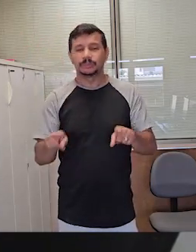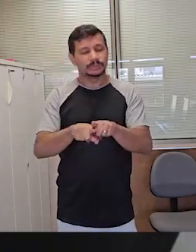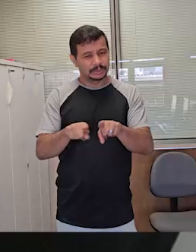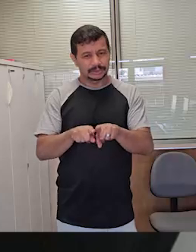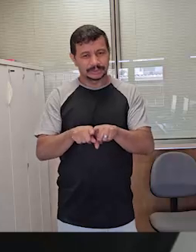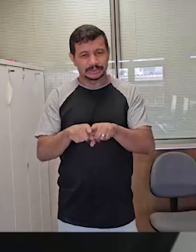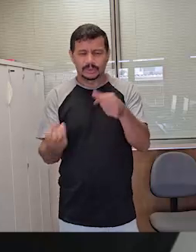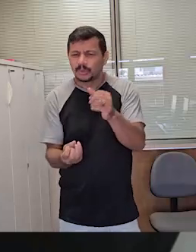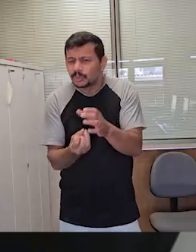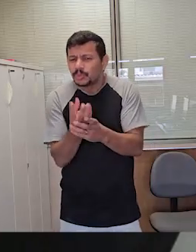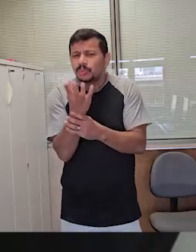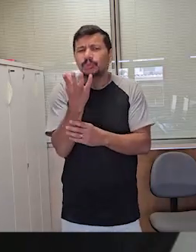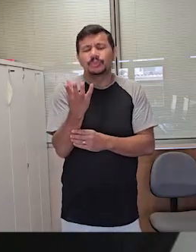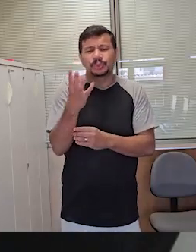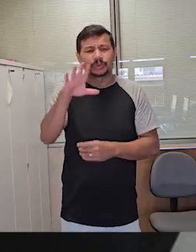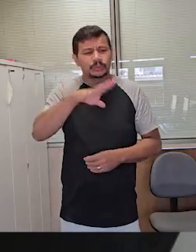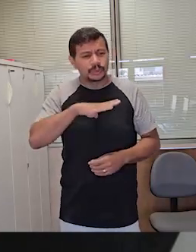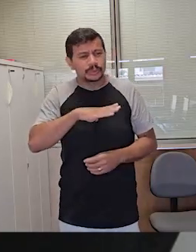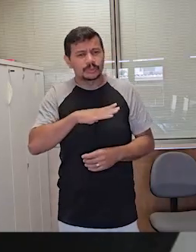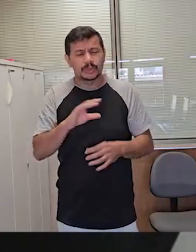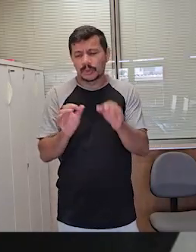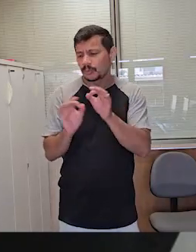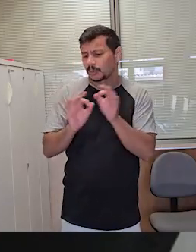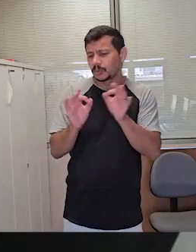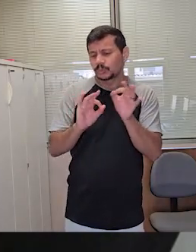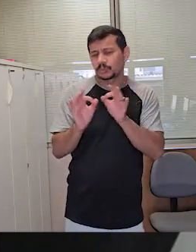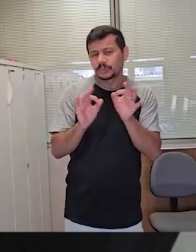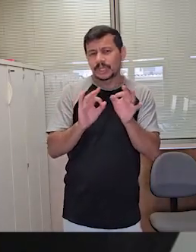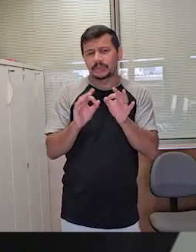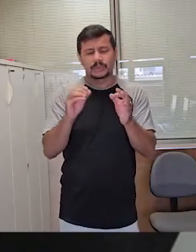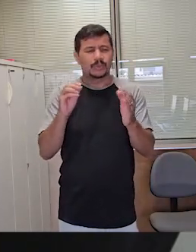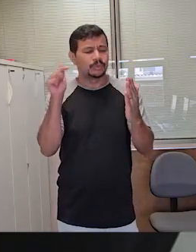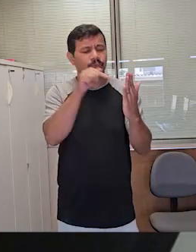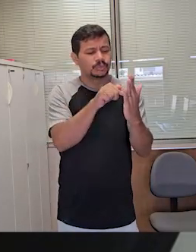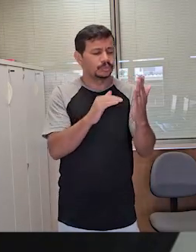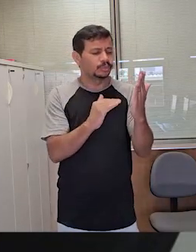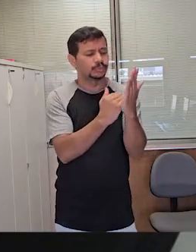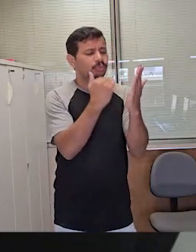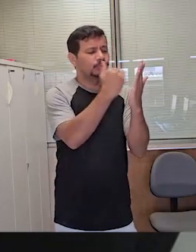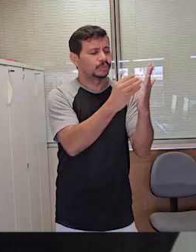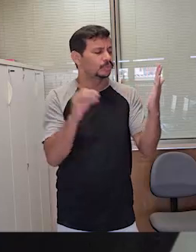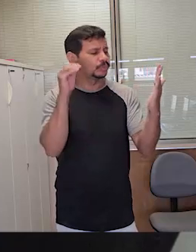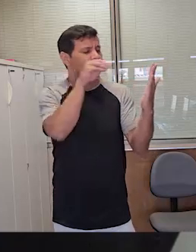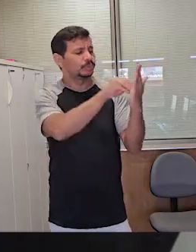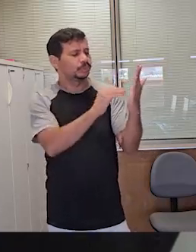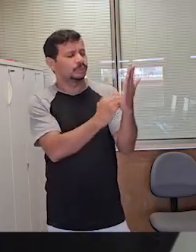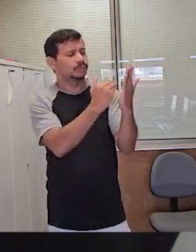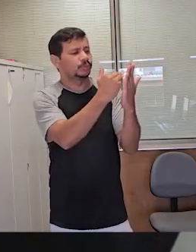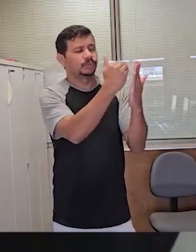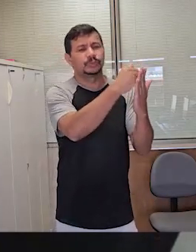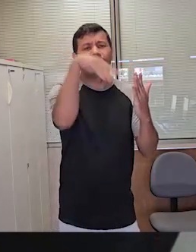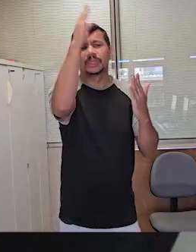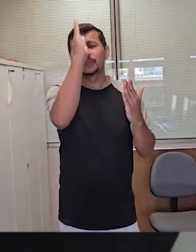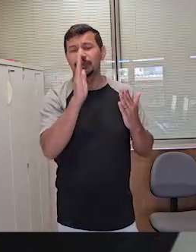que nasce na base, nasce no município, aquelas demandas vão sendo acrescentadas até chegar na estadual e lá na